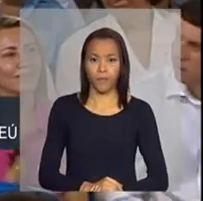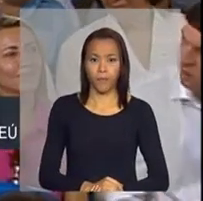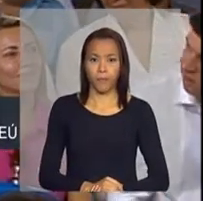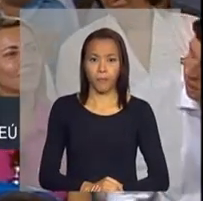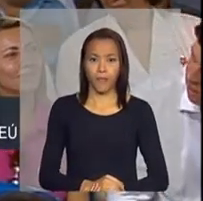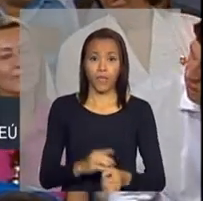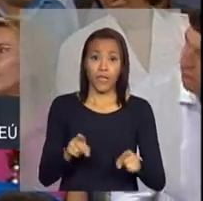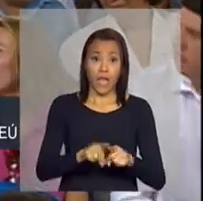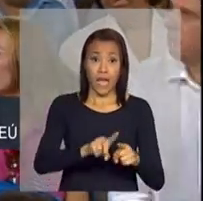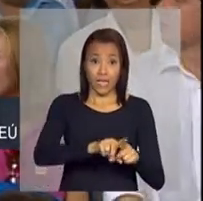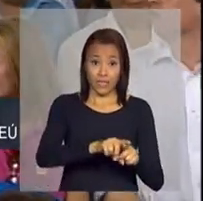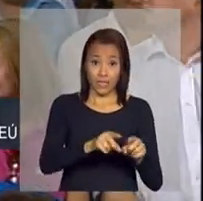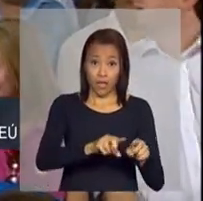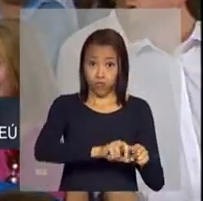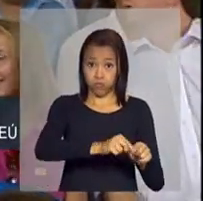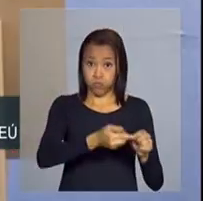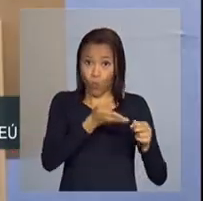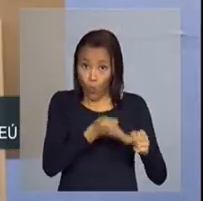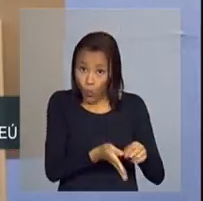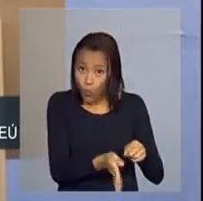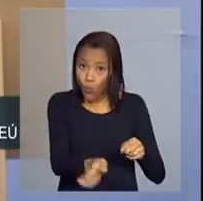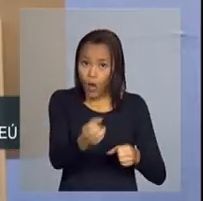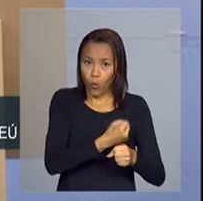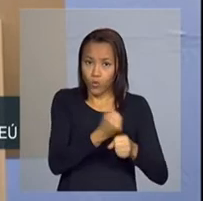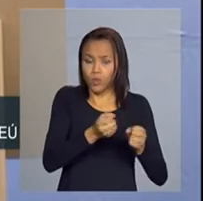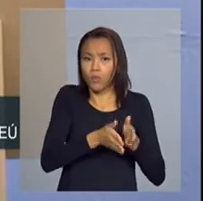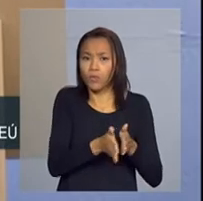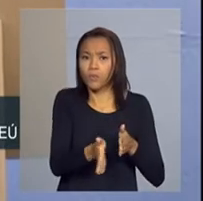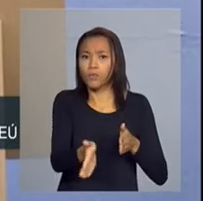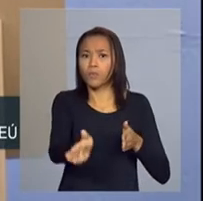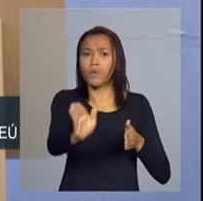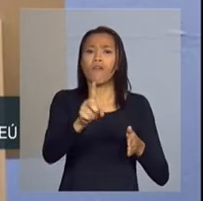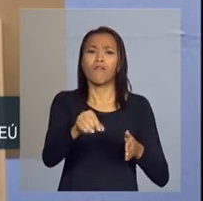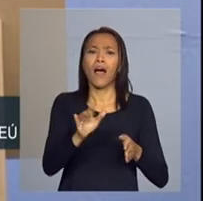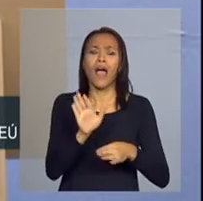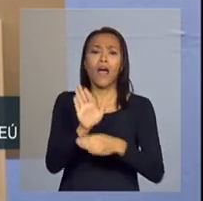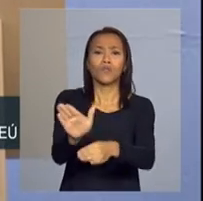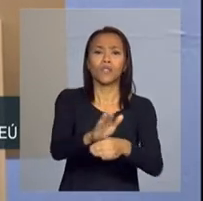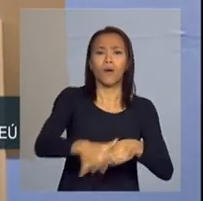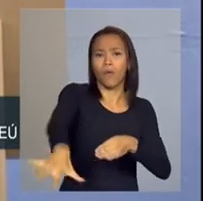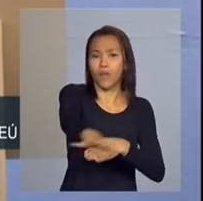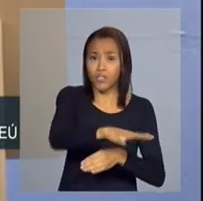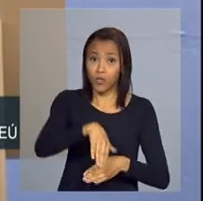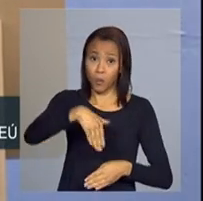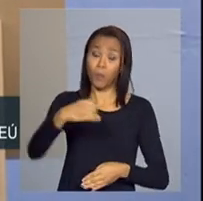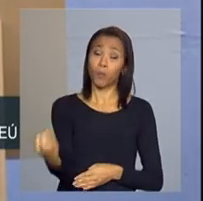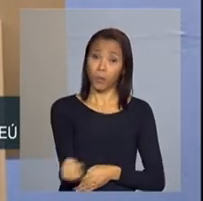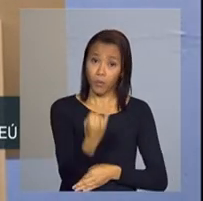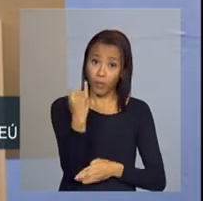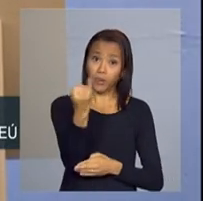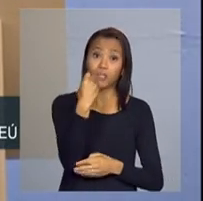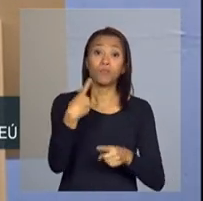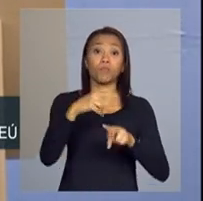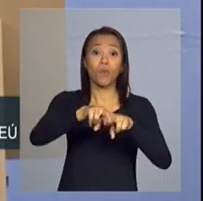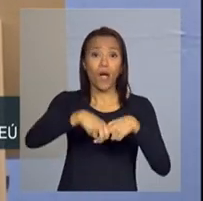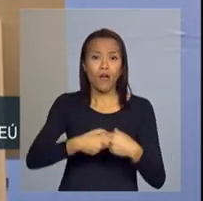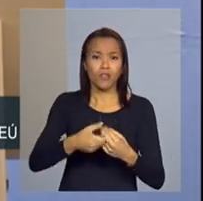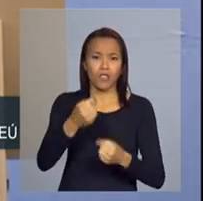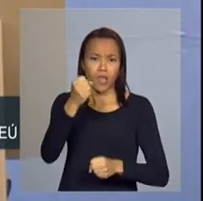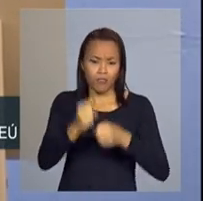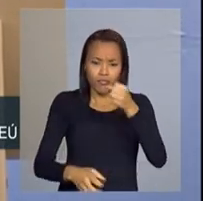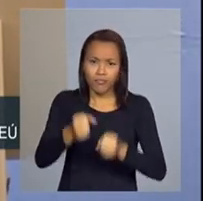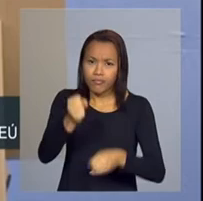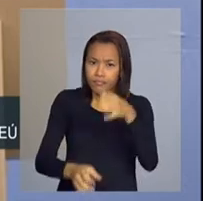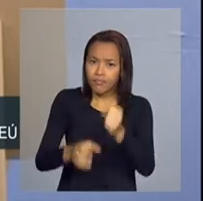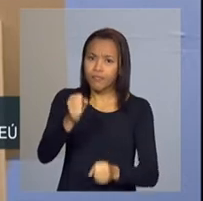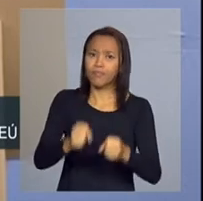A duplicação dessa rodovia vai atender uma região muito importante por sua produção leiteira e